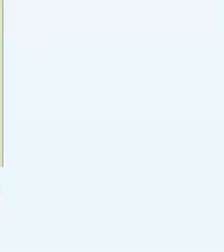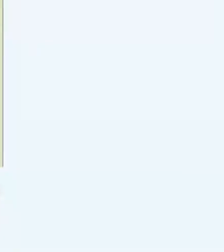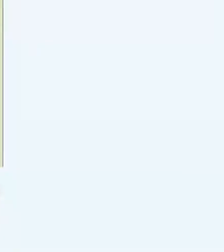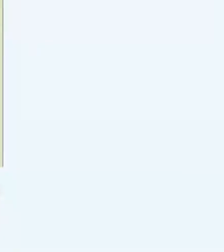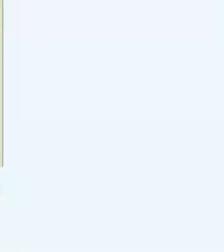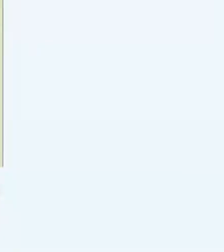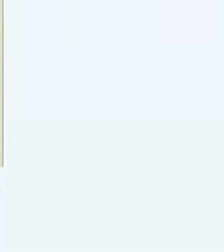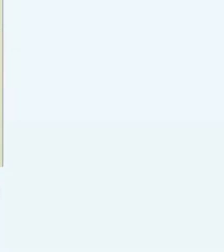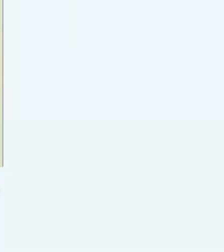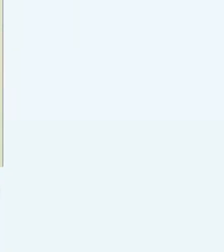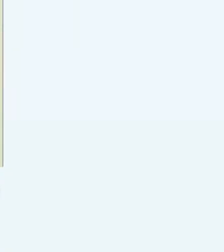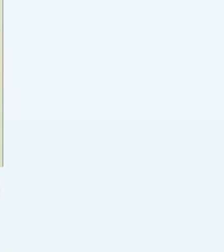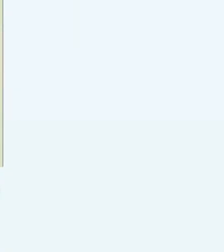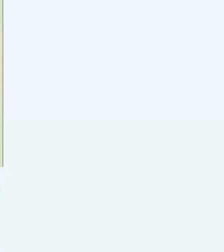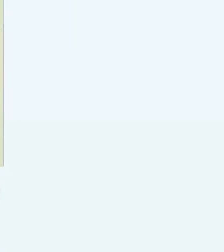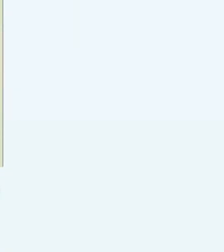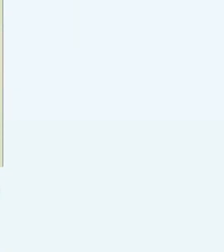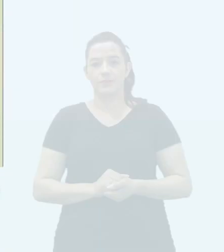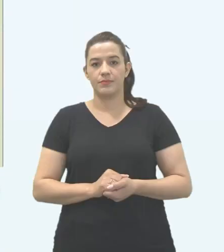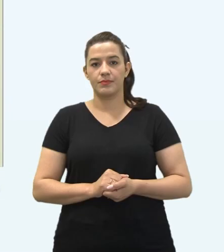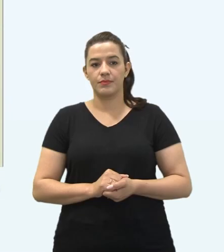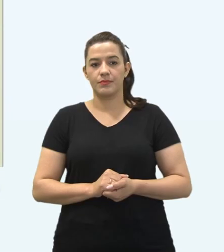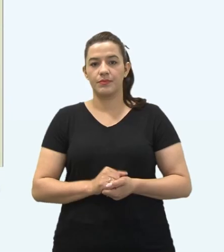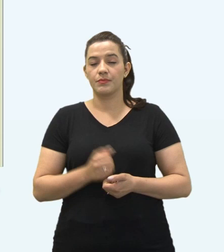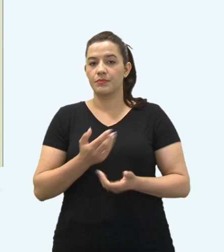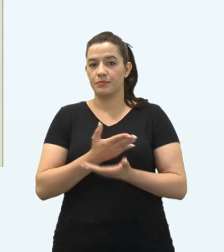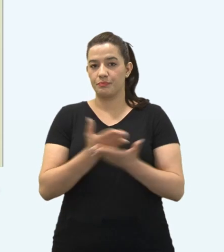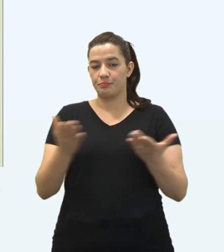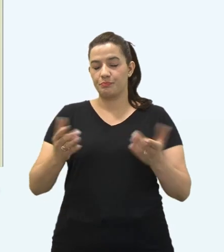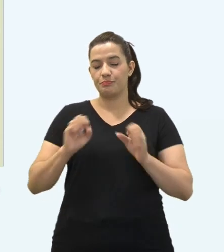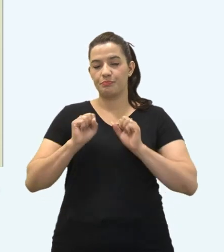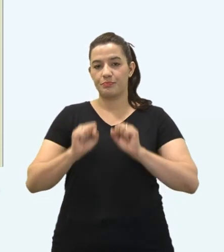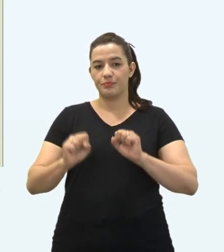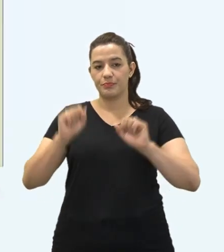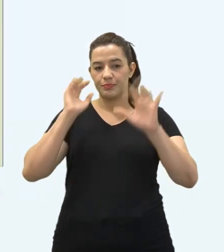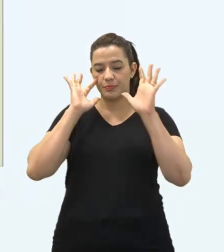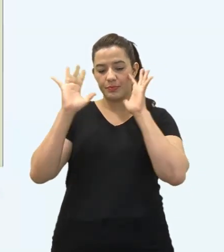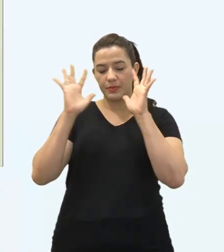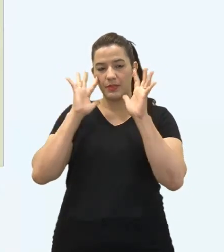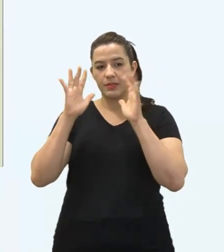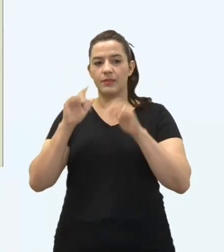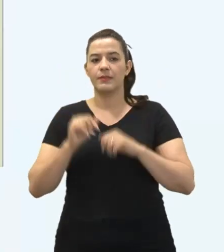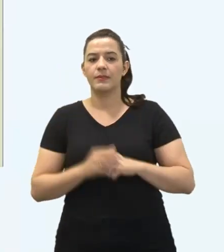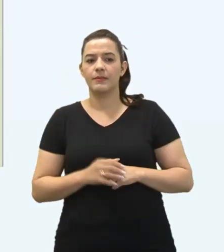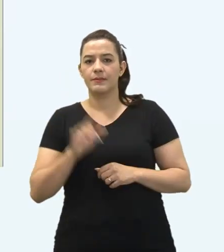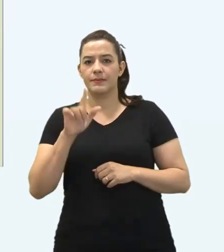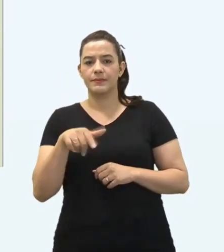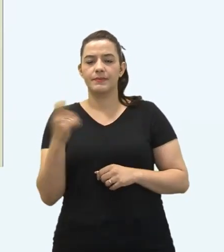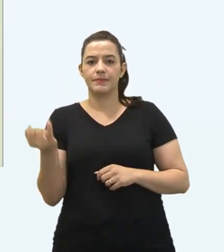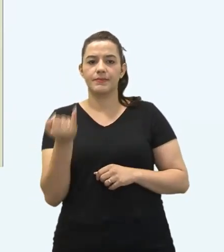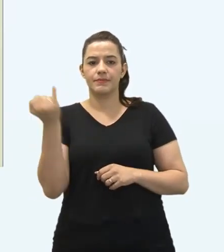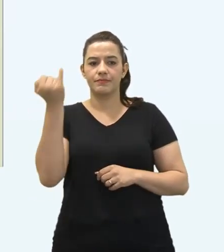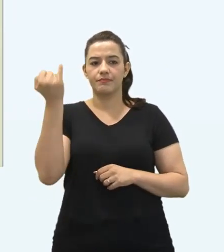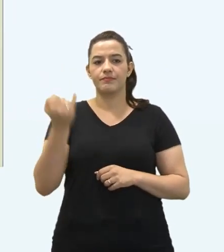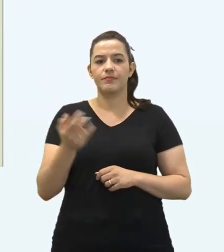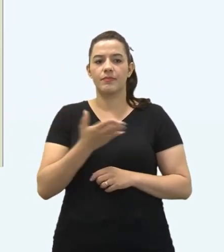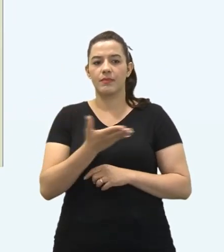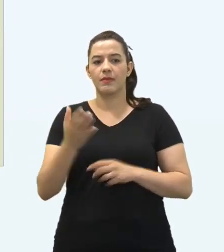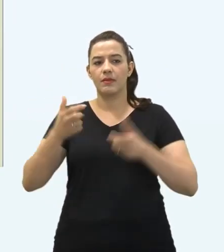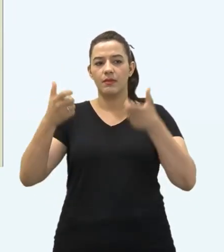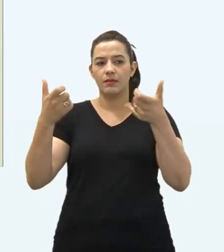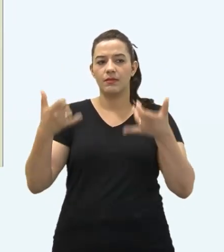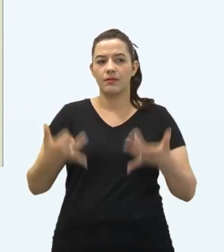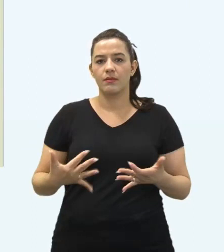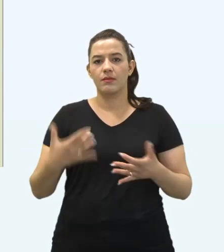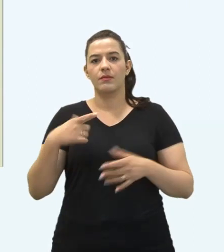e vocês podem estar se perguntando agora uma coisa muito importante puxa professor para explicar